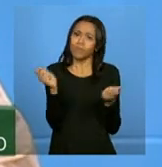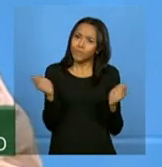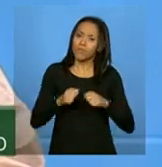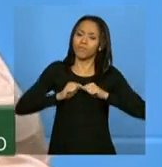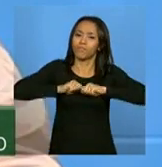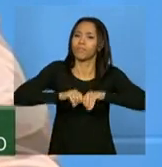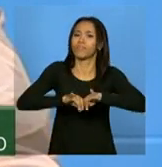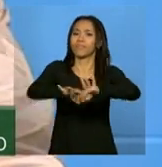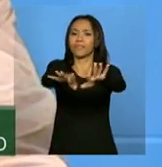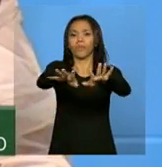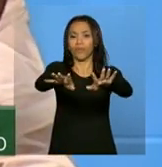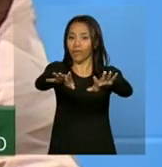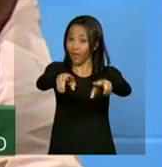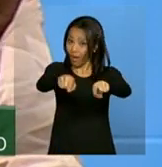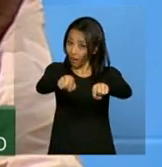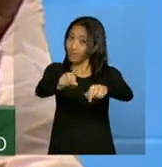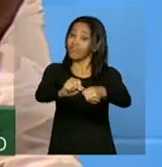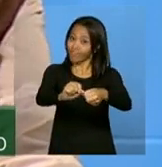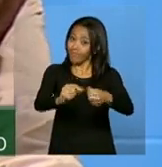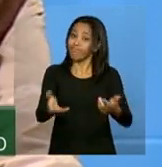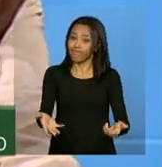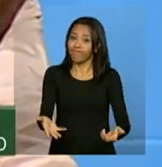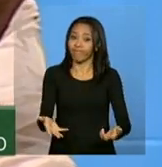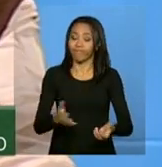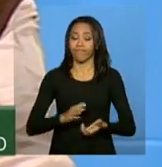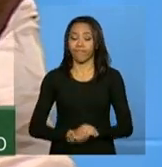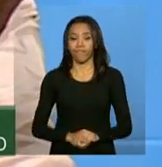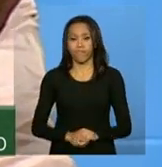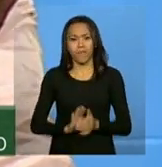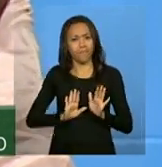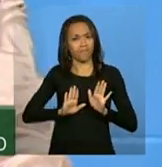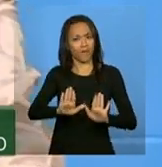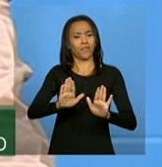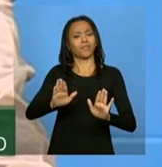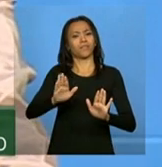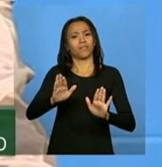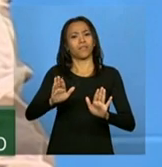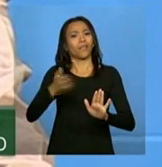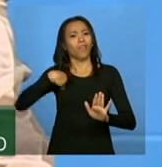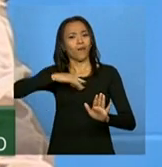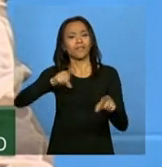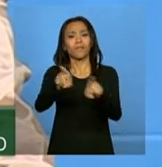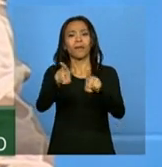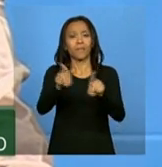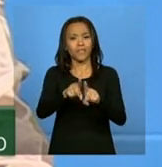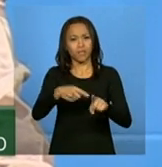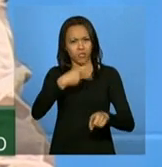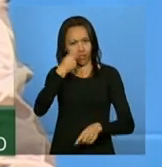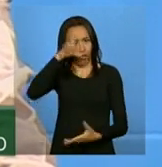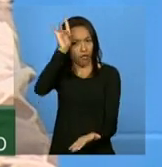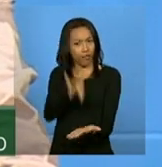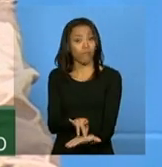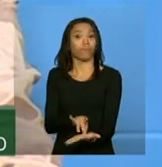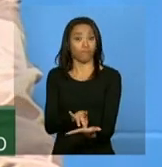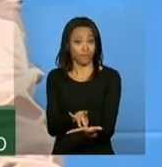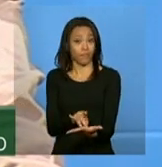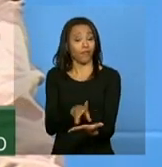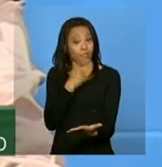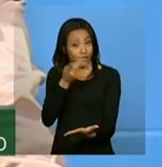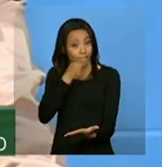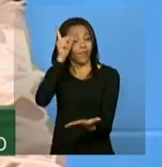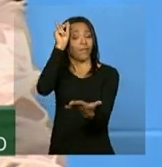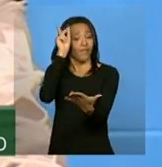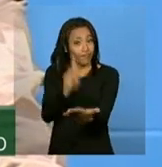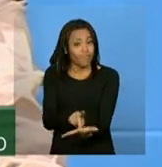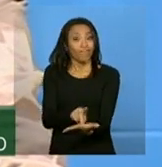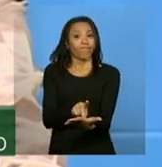multiplicar tudo isso? Isso aí é que precisa ser feito. Mas, por outro lado, nós temos que ser honestos. Temos que ser